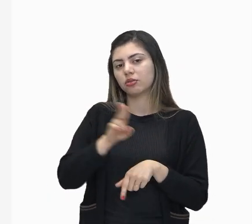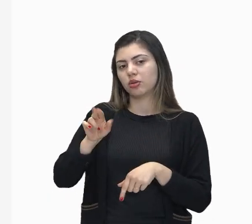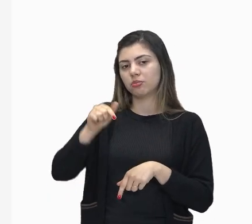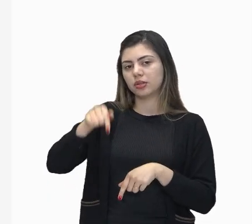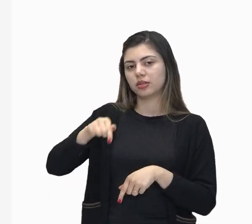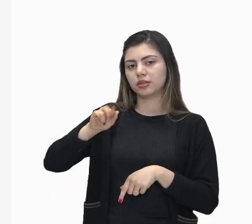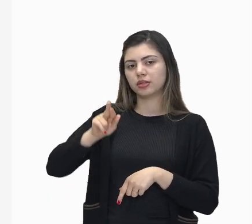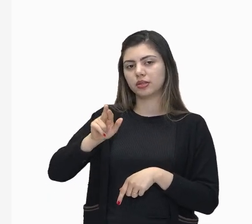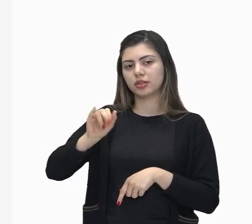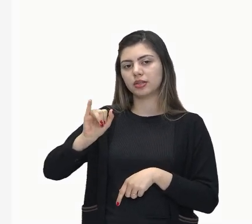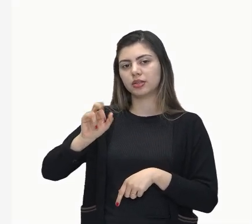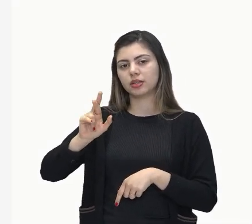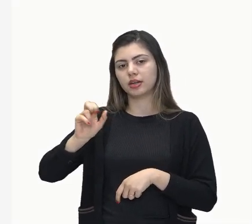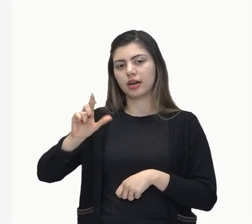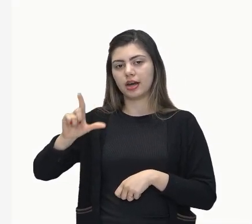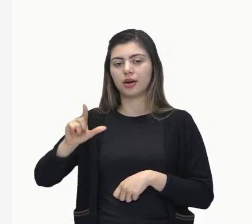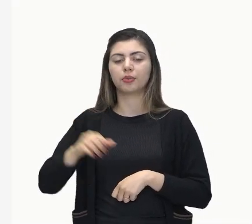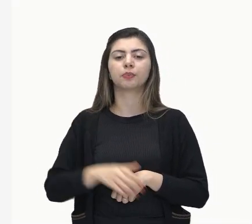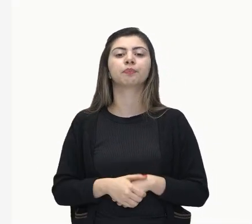apresenta